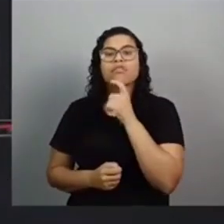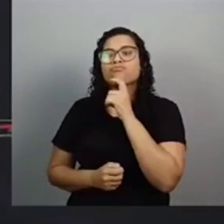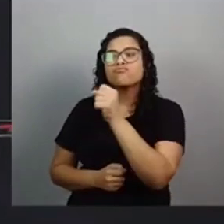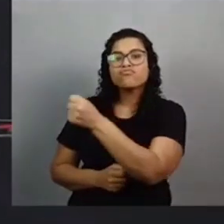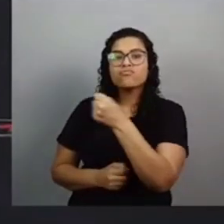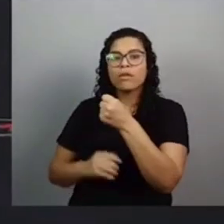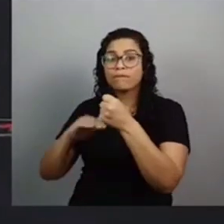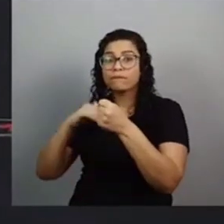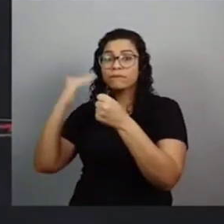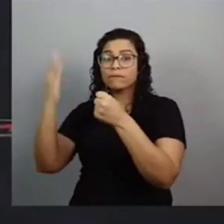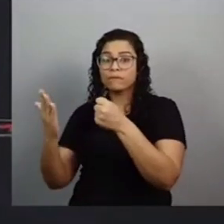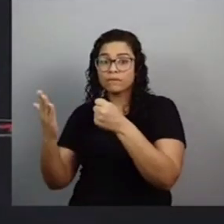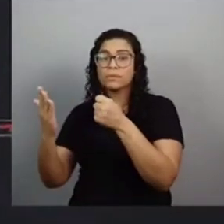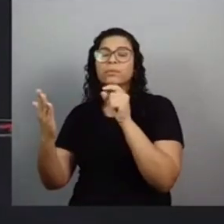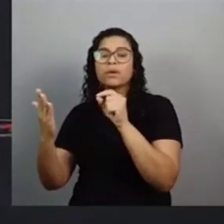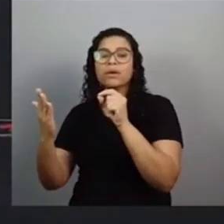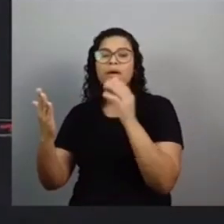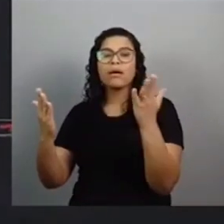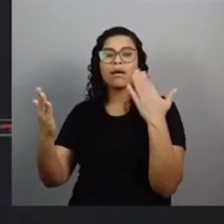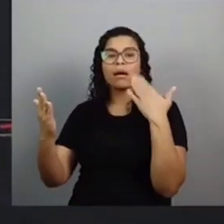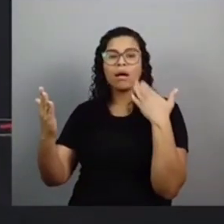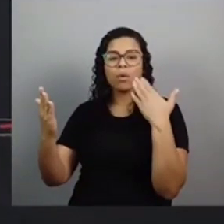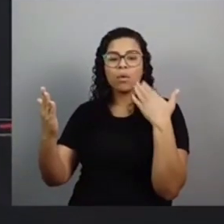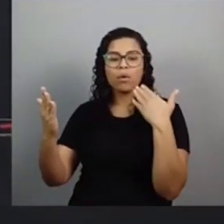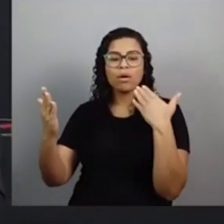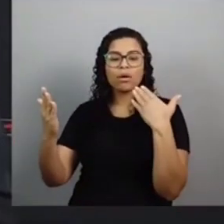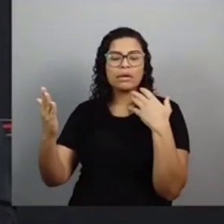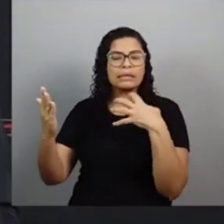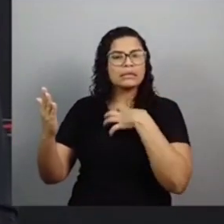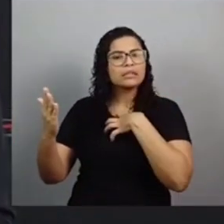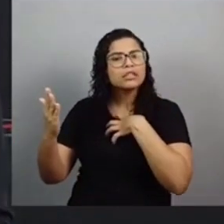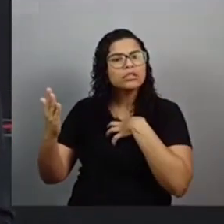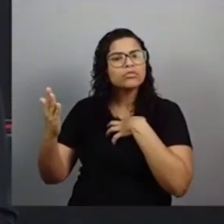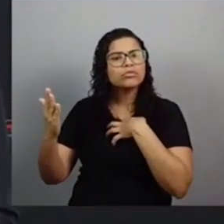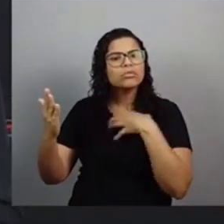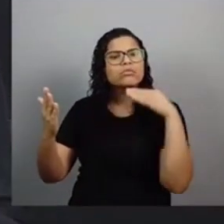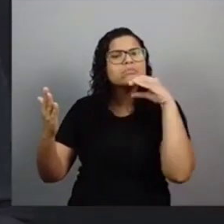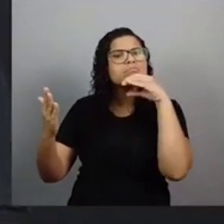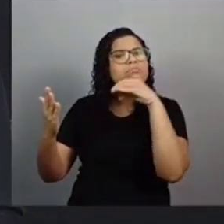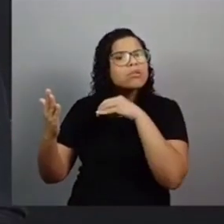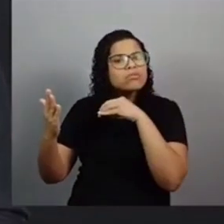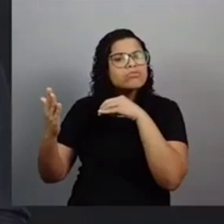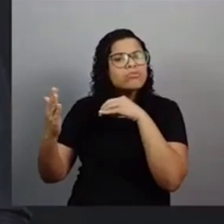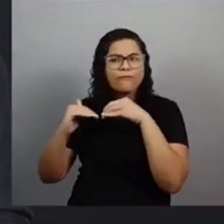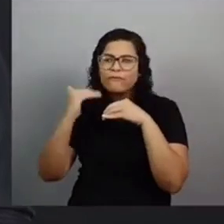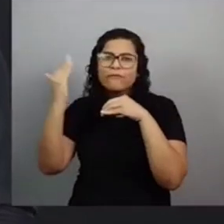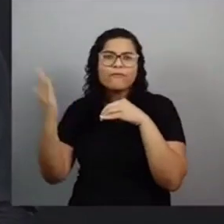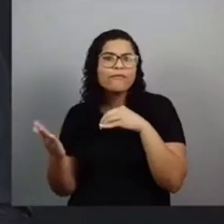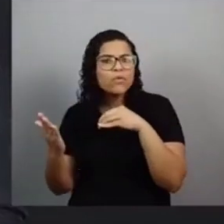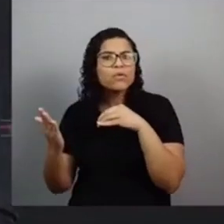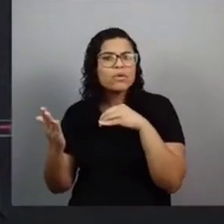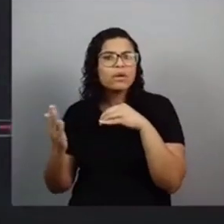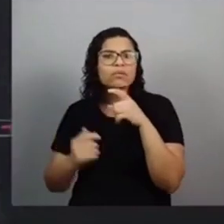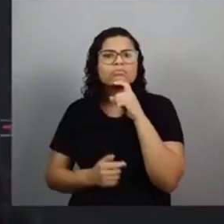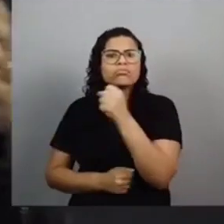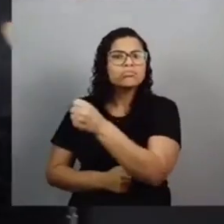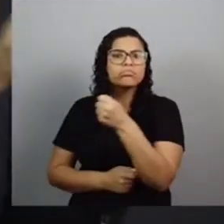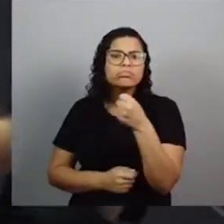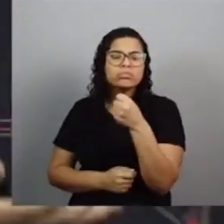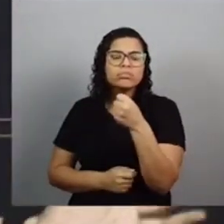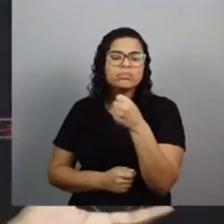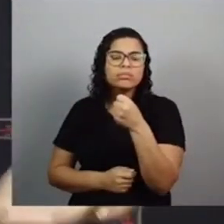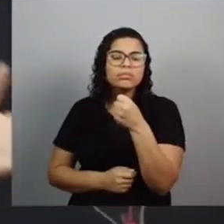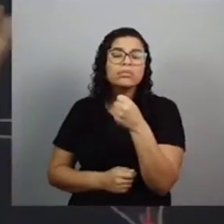ar-condicionado, ali calor, você encosta, né? Você sente, gente, está quente isso aqui. De onde está vindo esse calor? Esse calor está